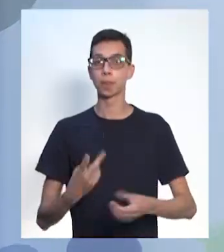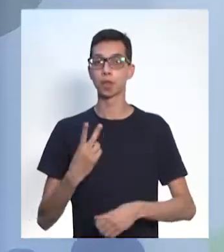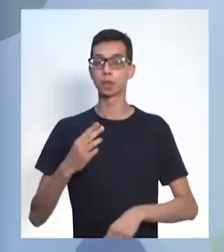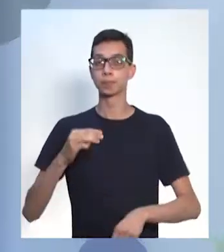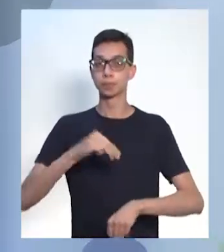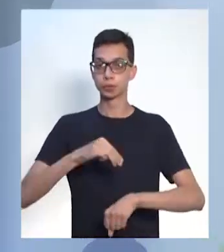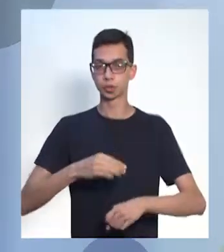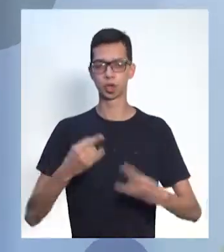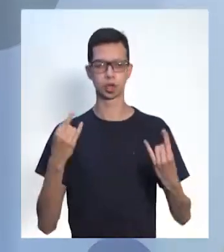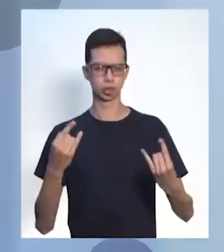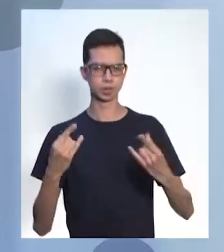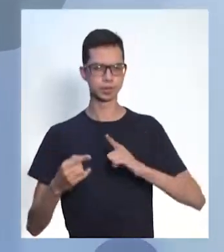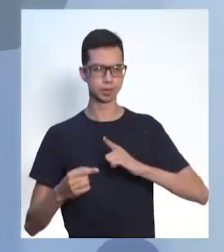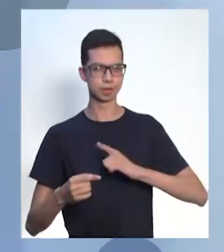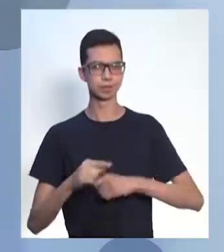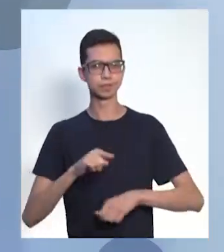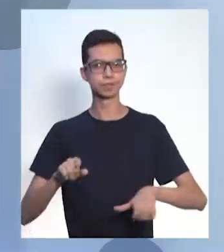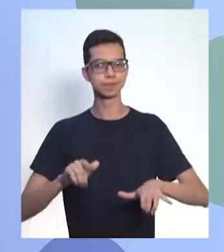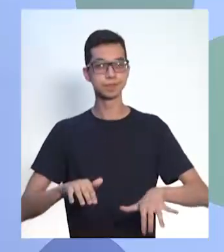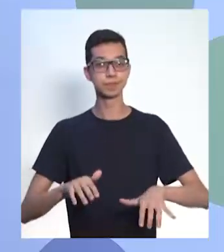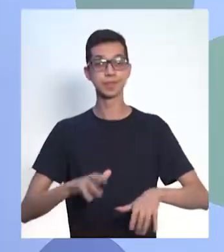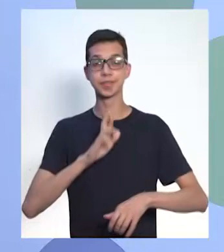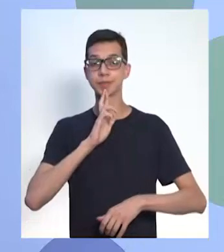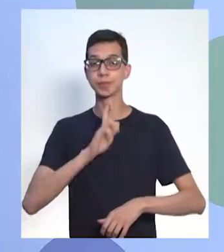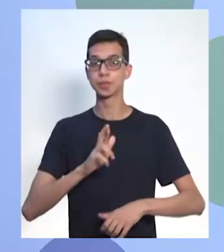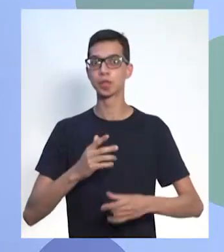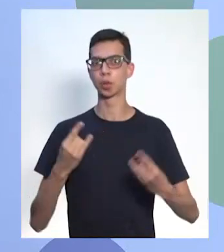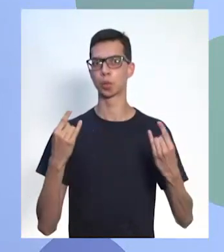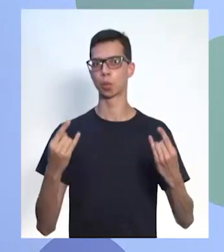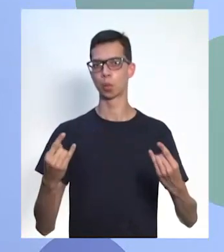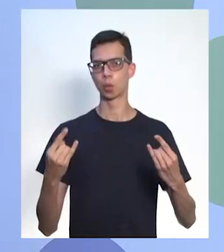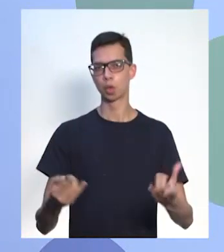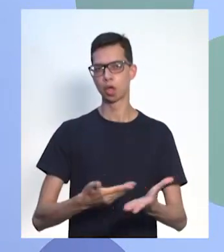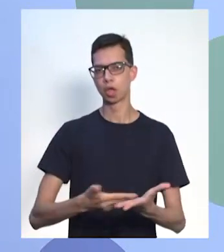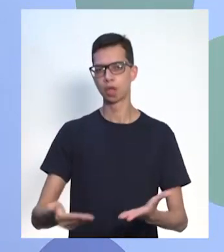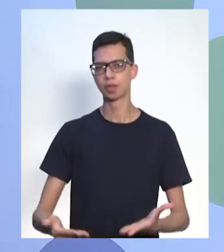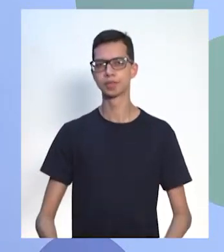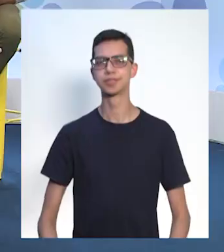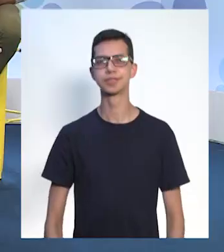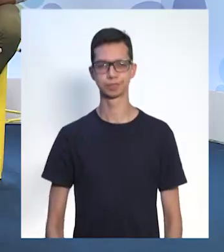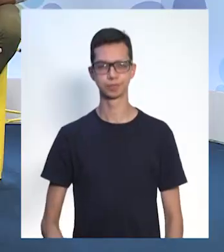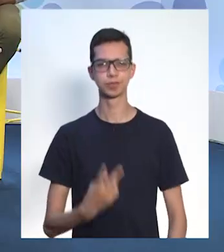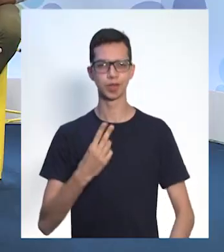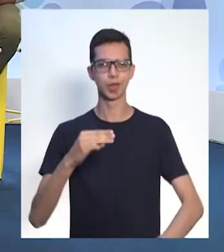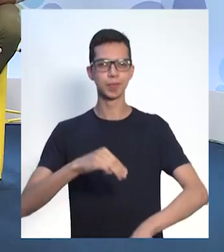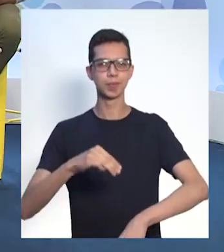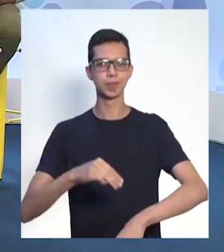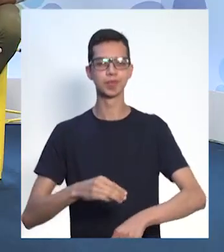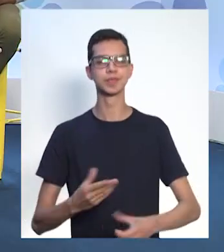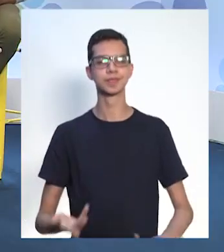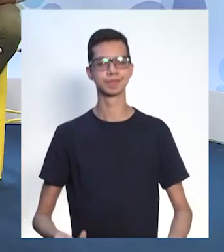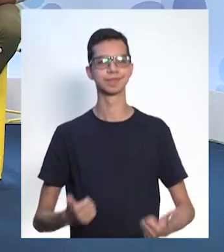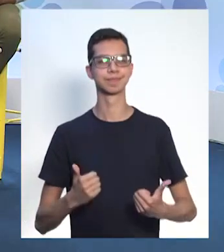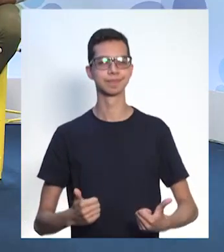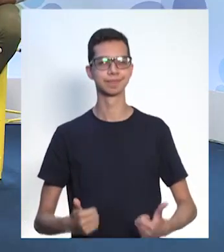os alunos enquanto eles fazem e escrevem a resposta? Um rock aí pesado. Um rock aí para a galera, hein? 2 minutinhos para a galera aí, hein?